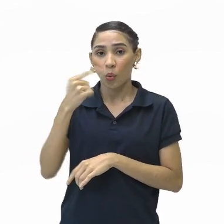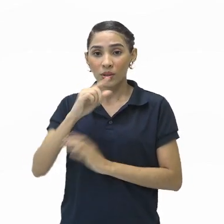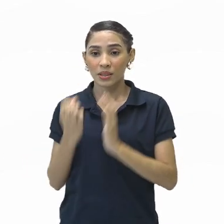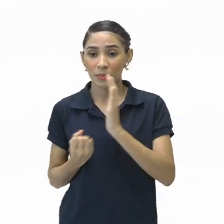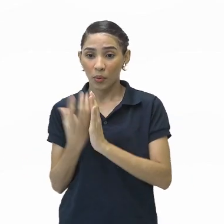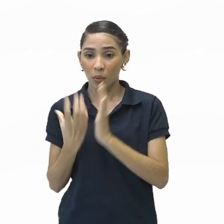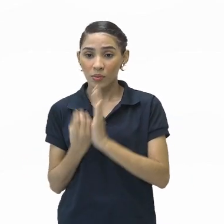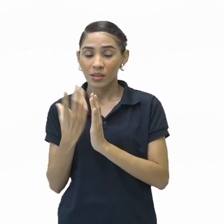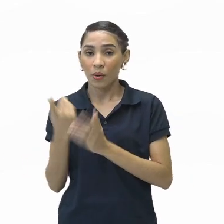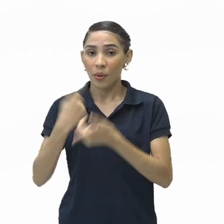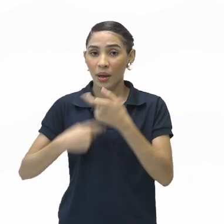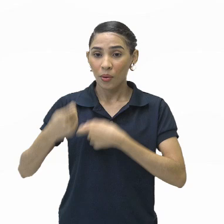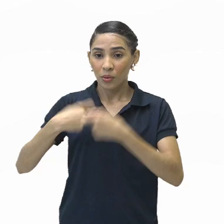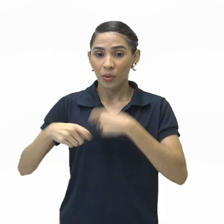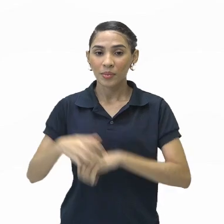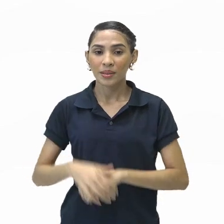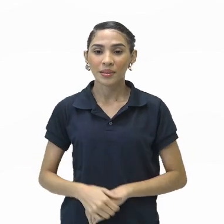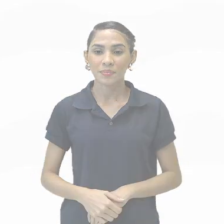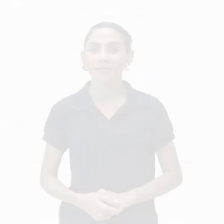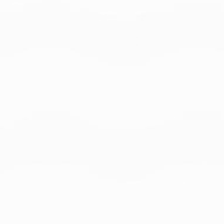produção econômica.